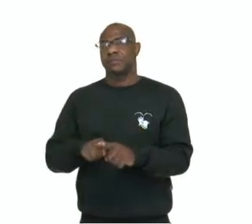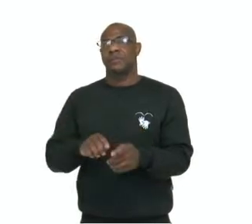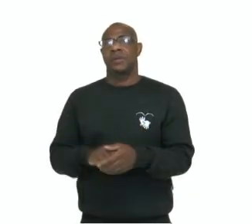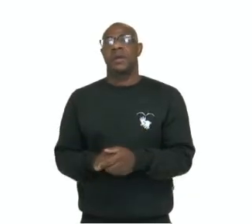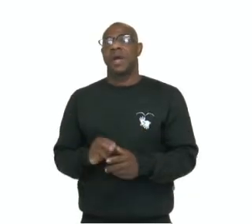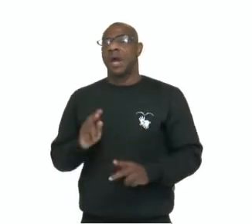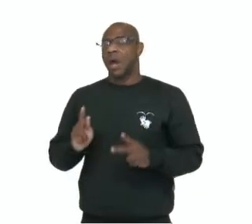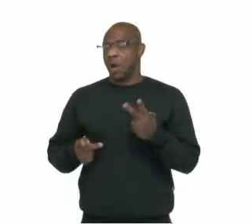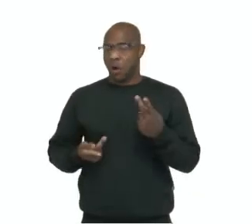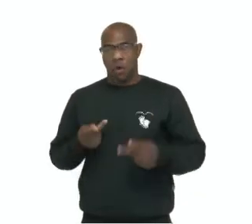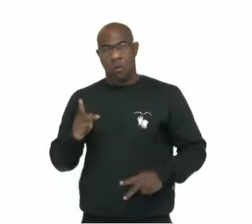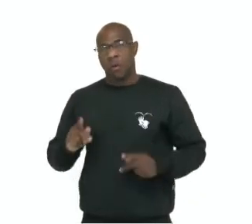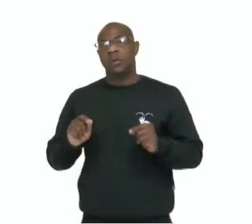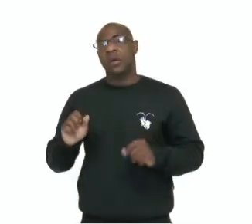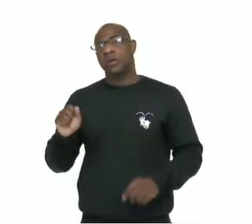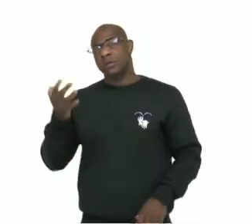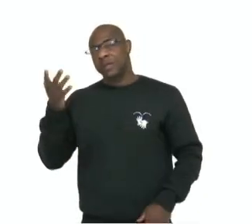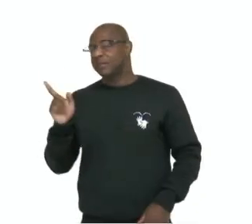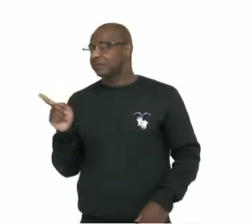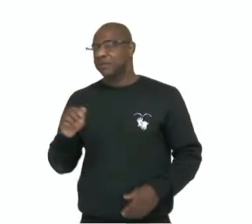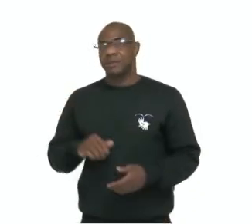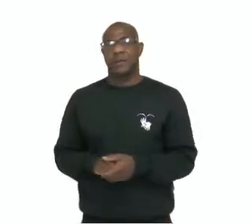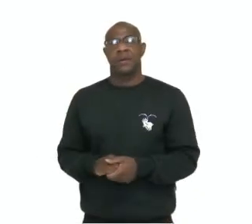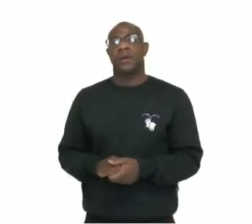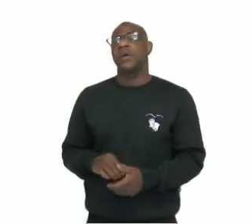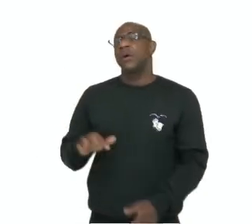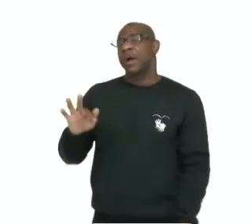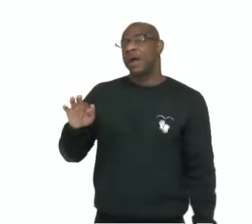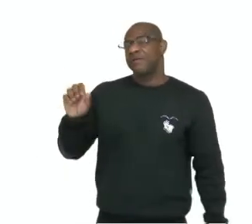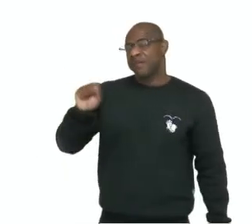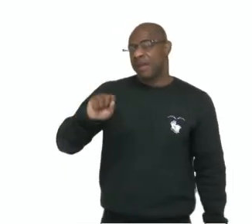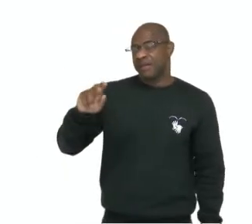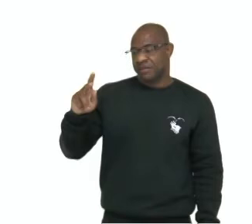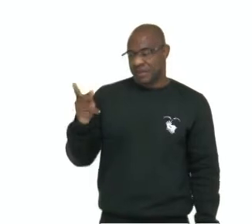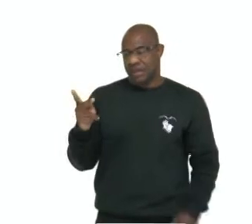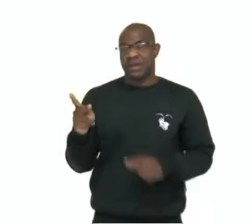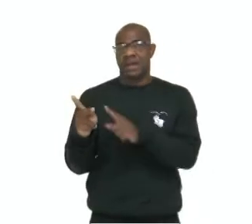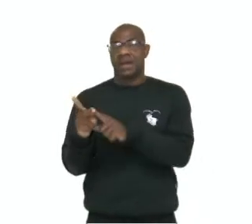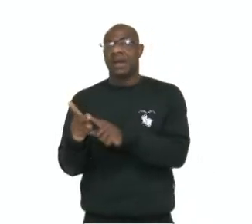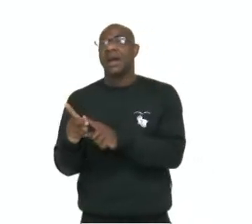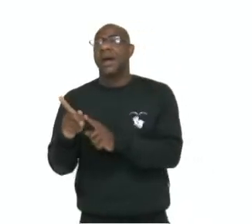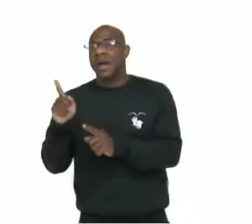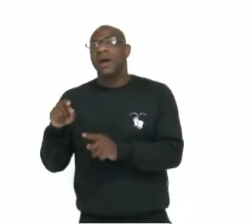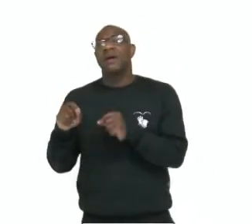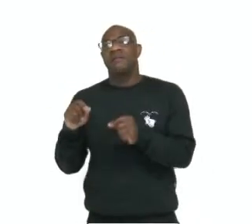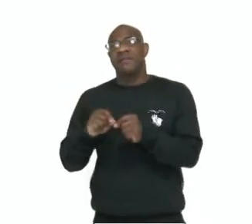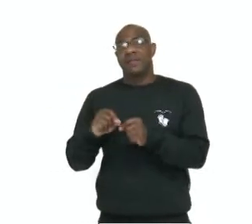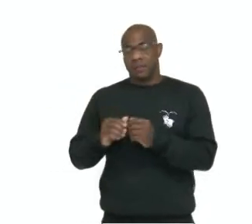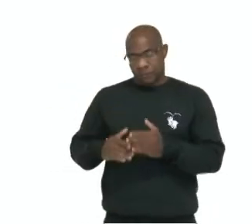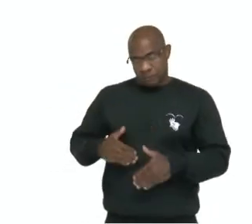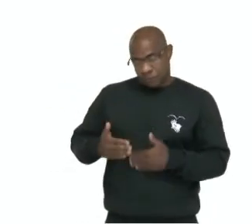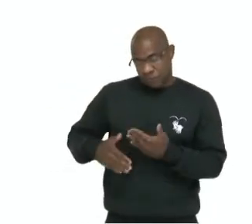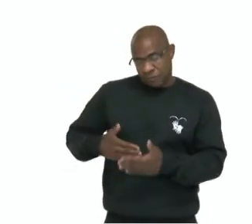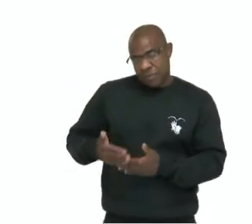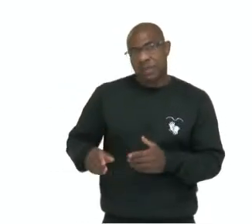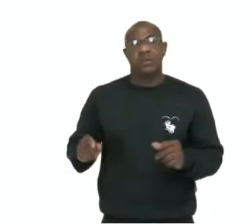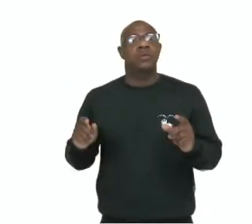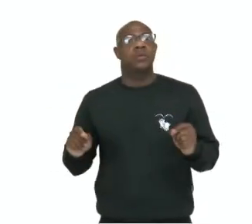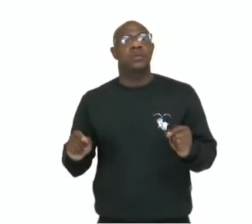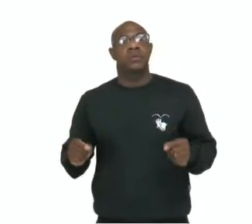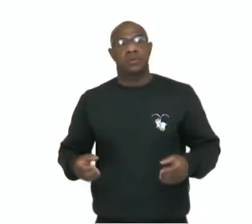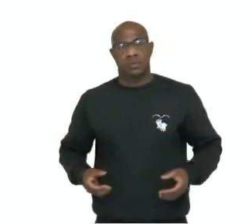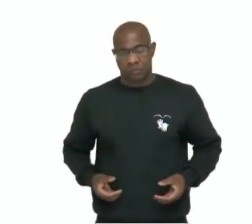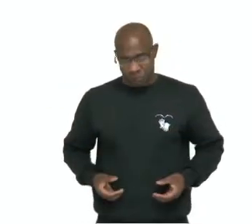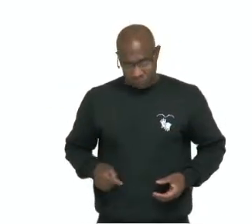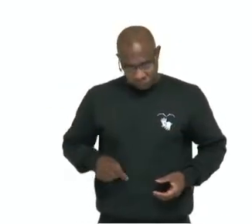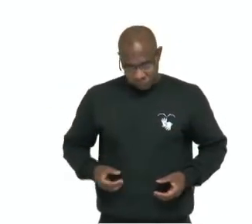LH, estrógeno e progesterona. O FSH tem a função de fazer esse desenvolvimento desse